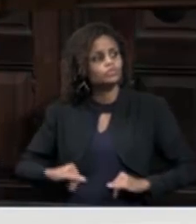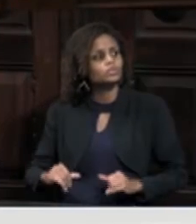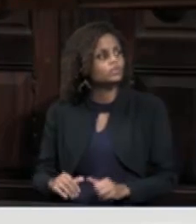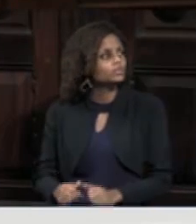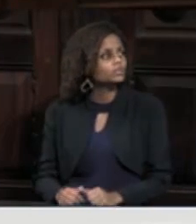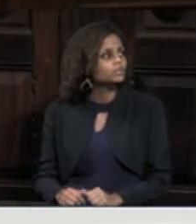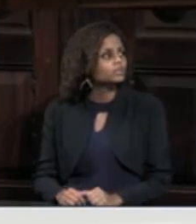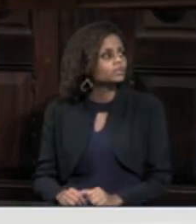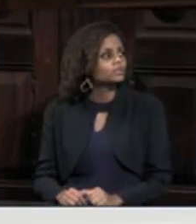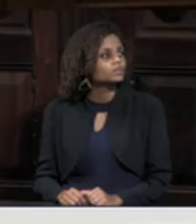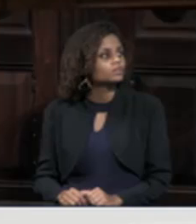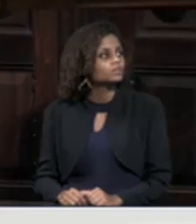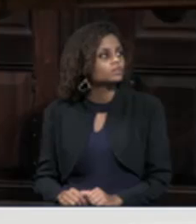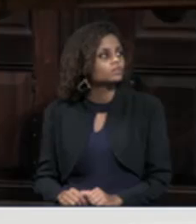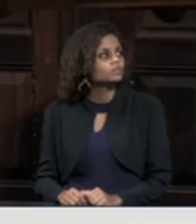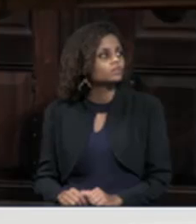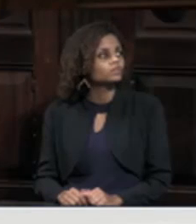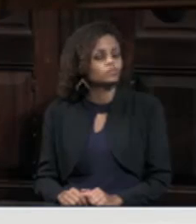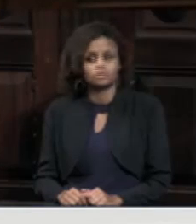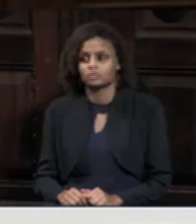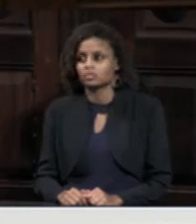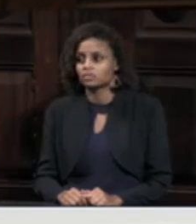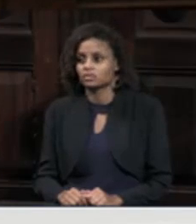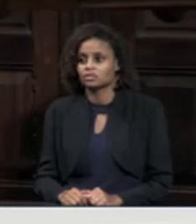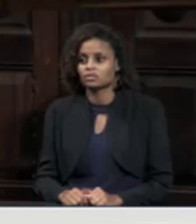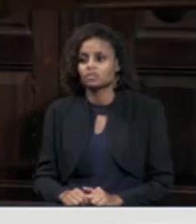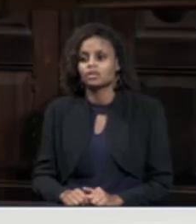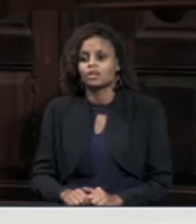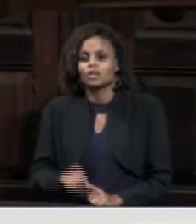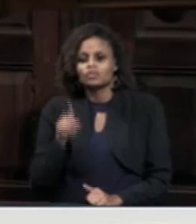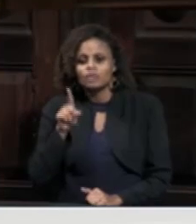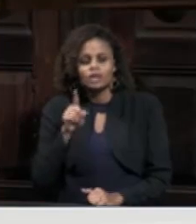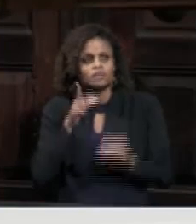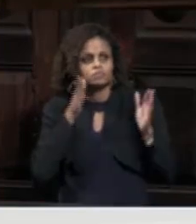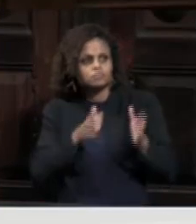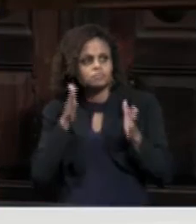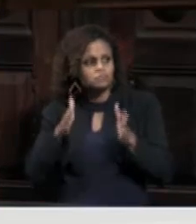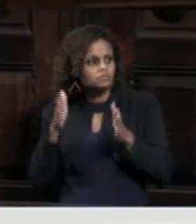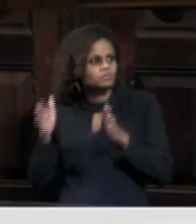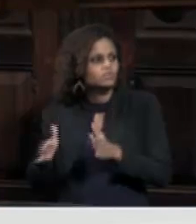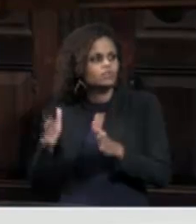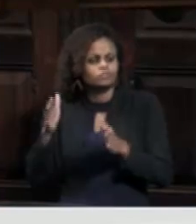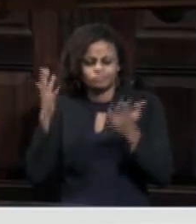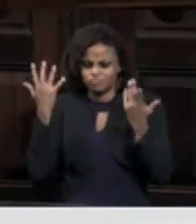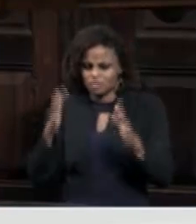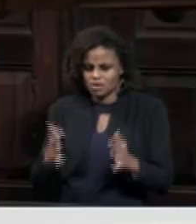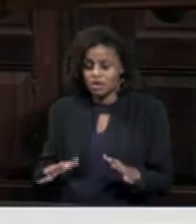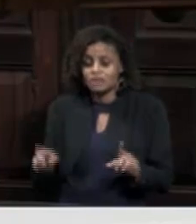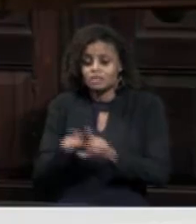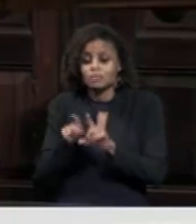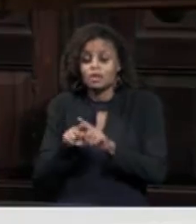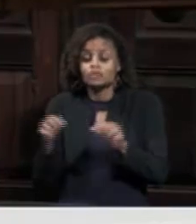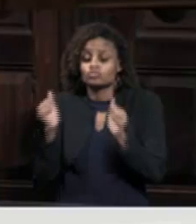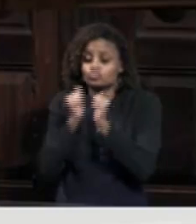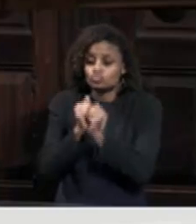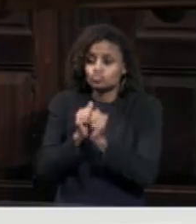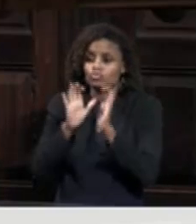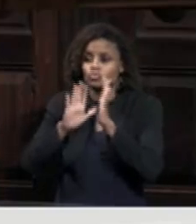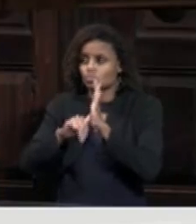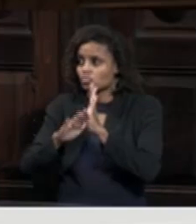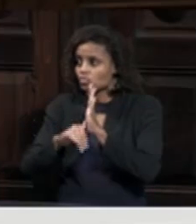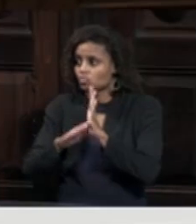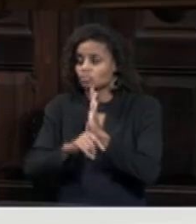sofrendo, senhor presidente, um desastre de gestão associado à corrupção